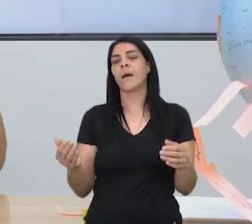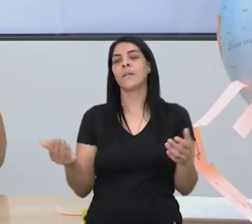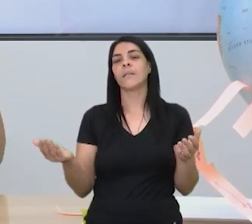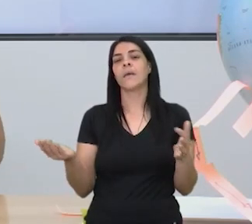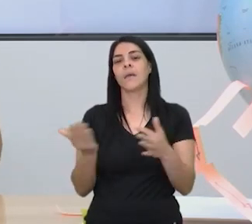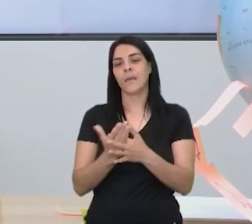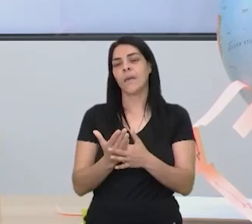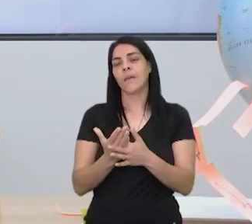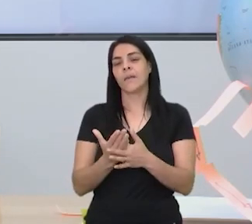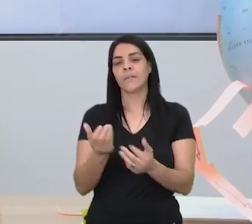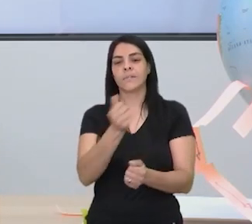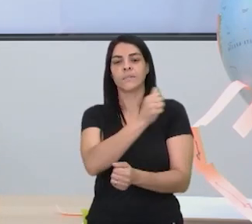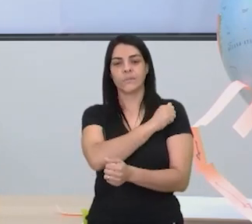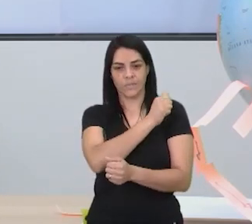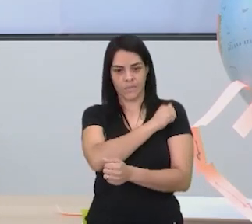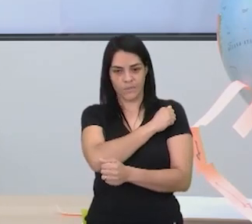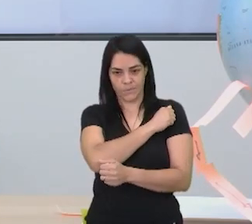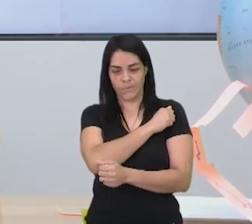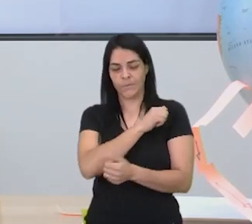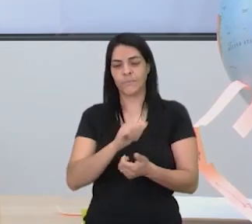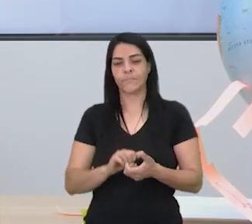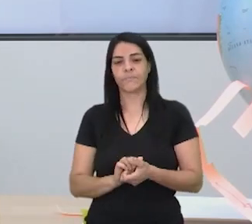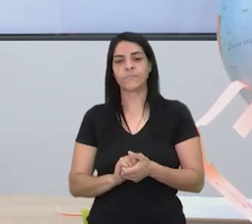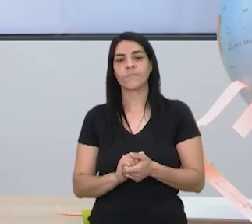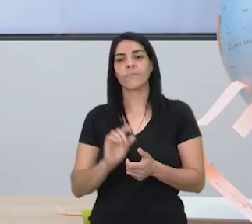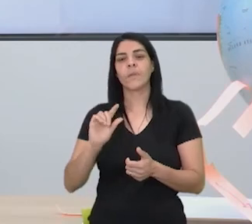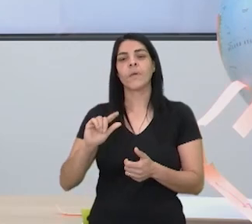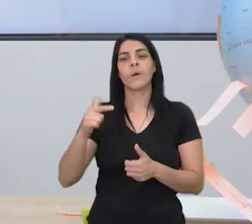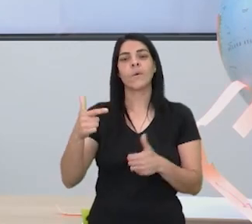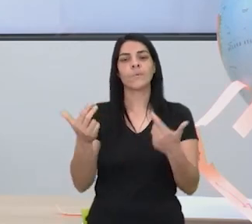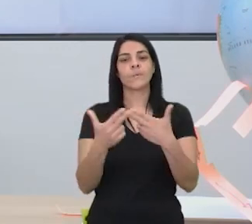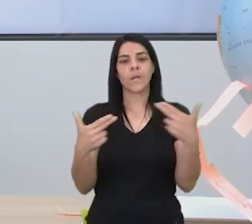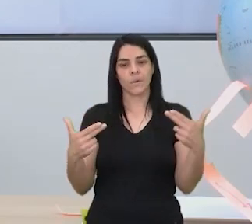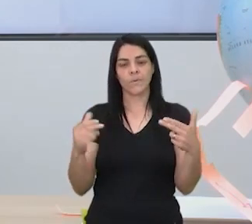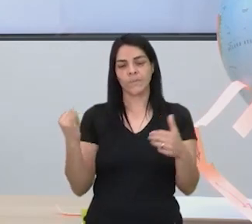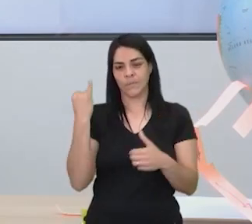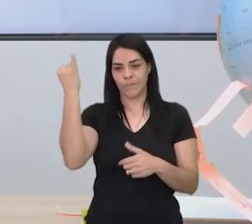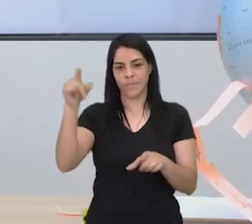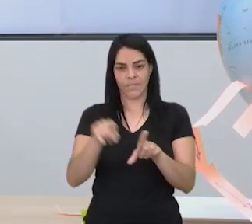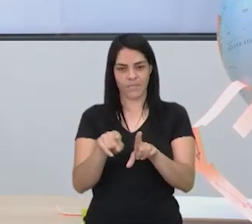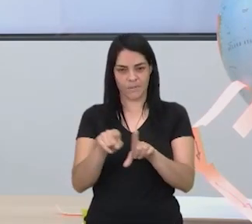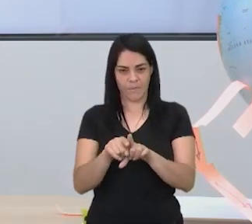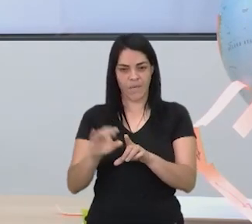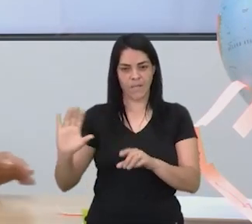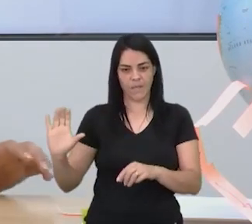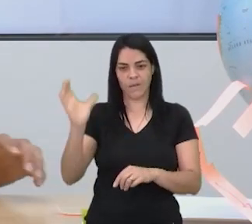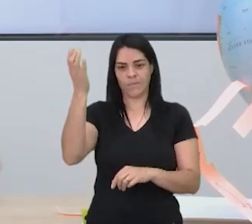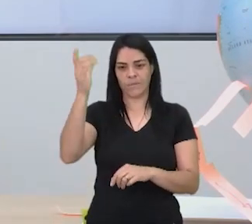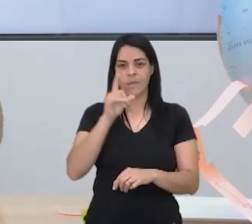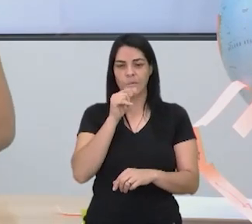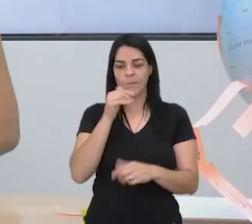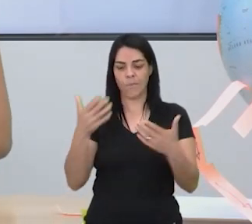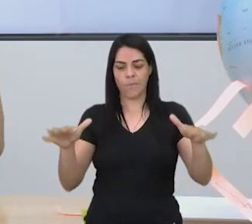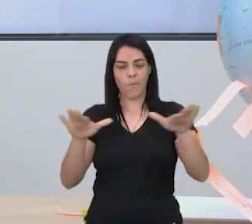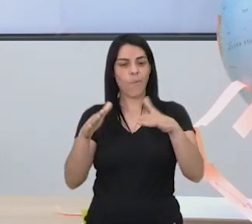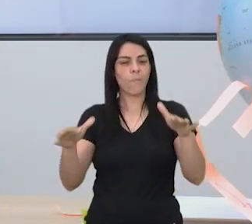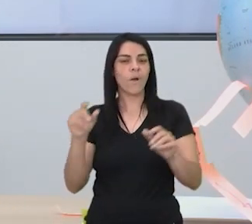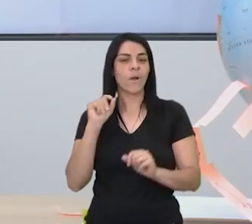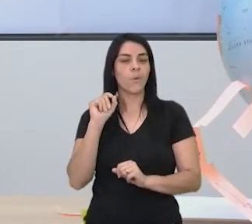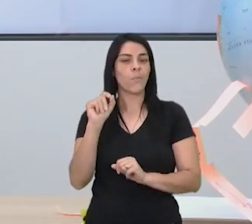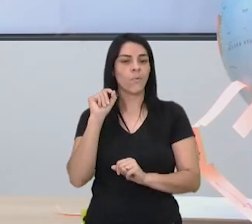aula. Bom, outra coisa importante também que está acontecendo nos mares, né, é justamente